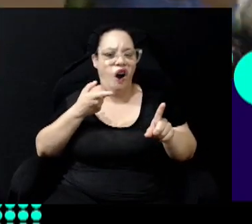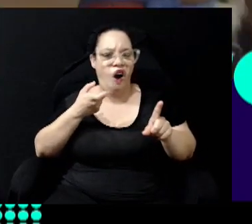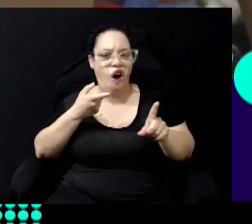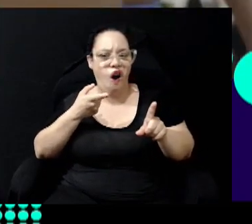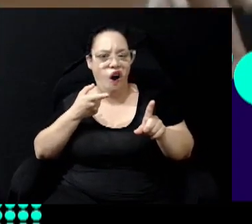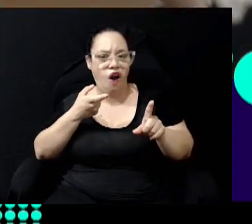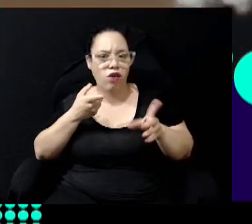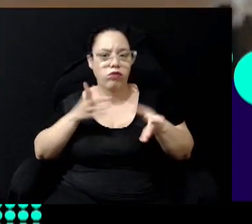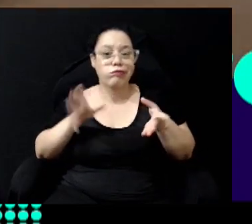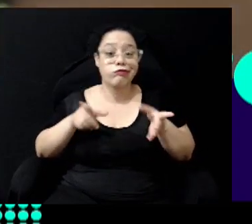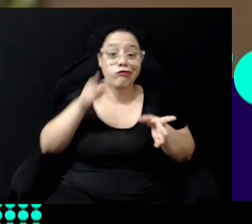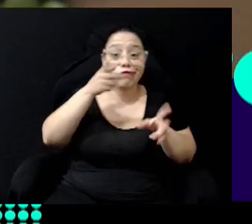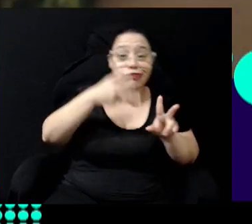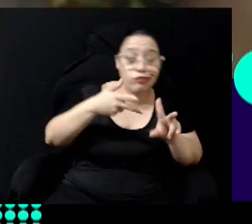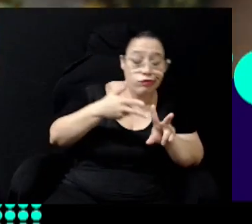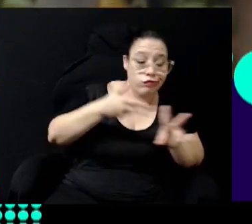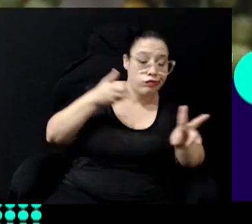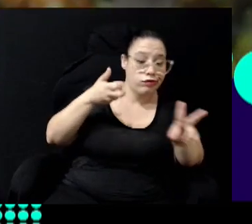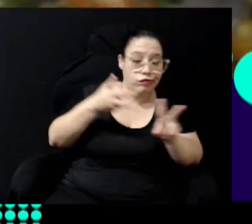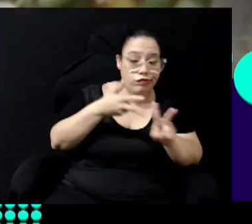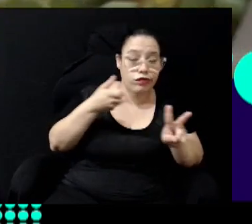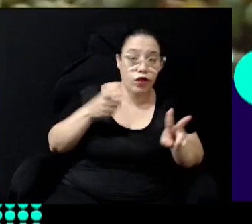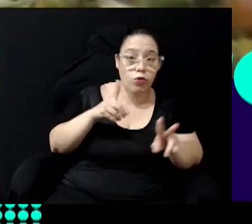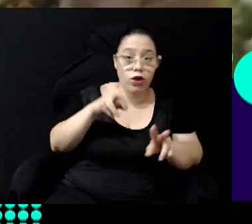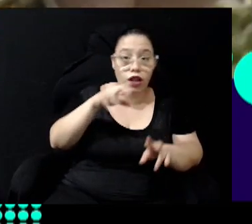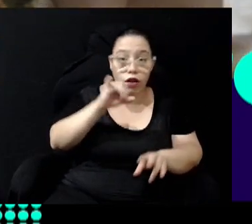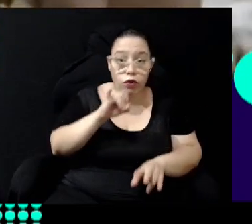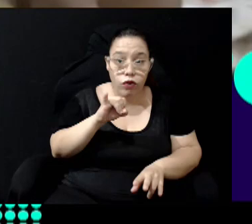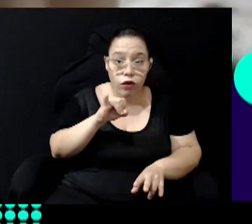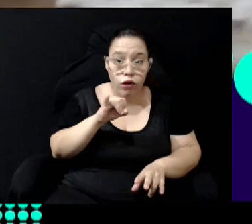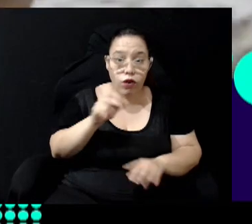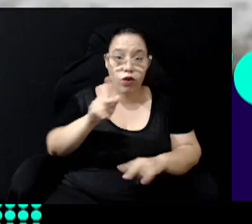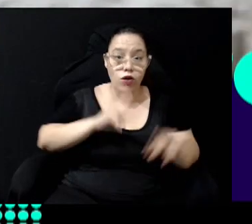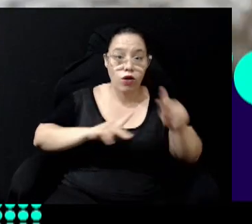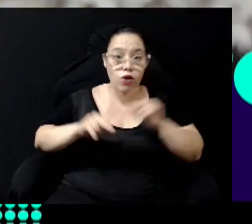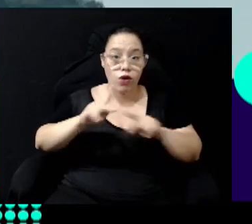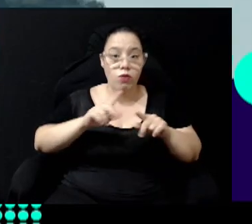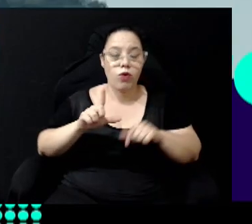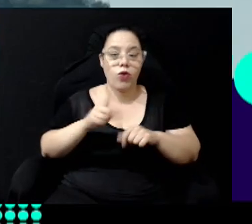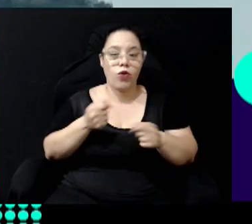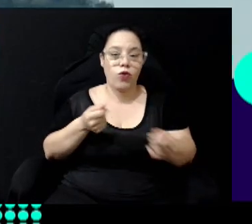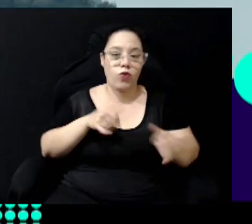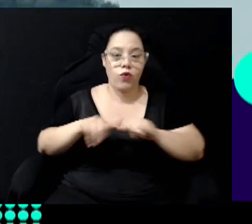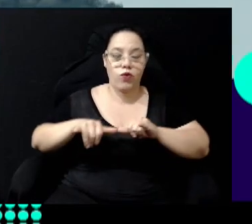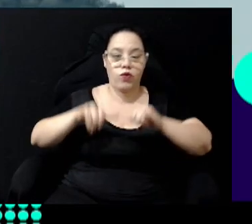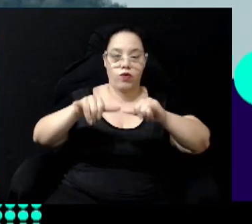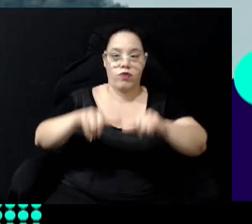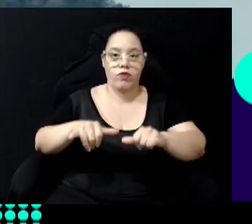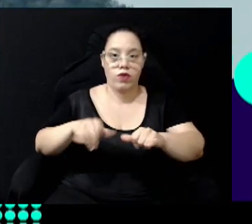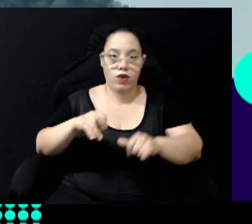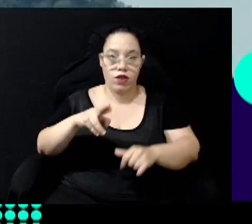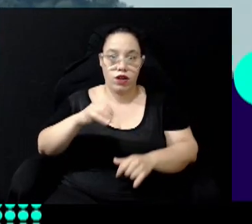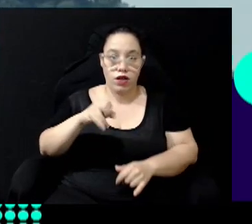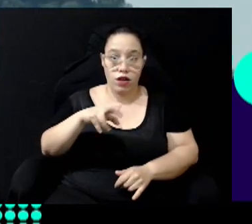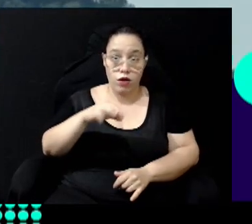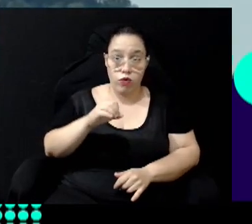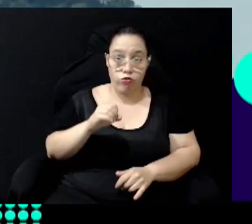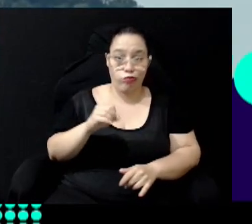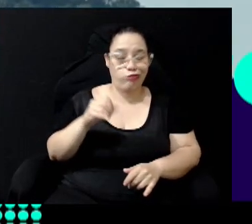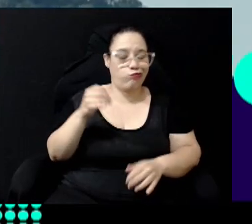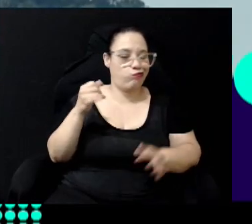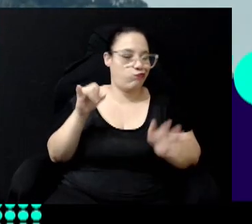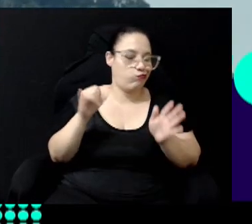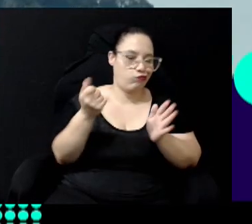àqueles chamados por Davi de povo da mercadoria, assim como o garimpo ilegal e a mistura morta